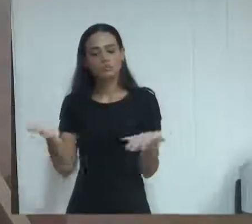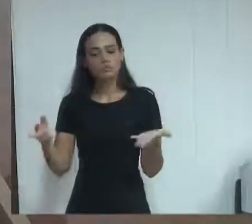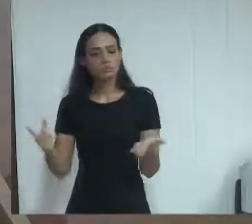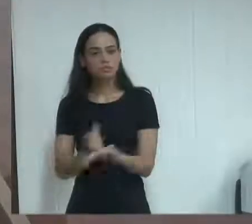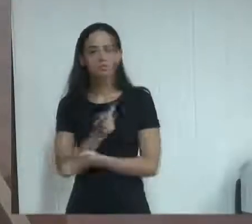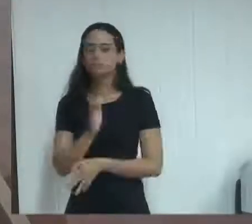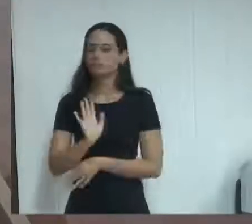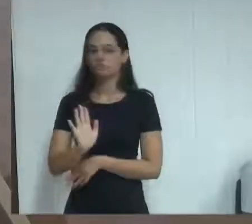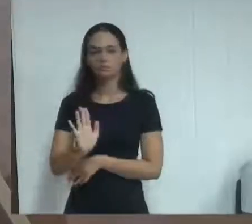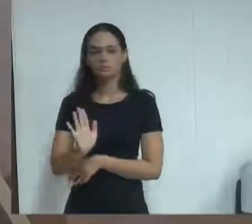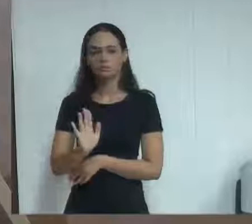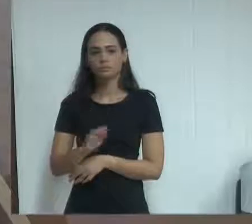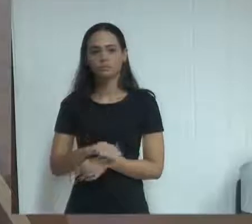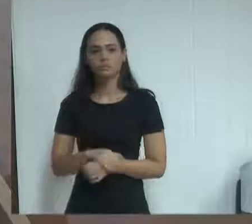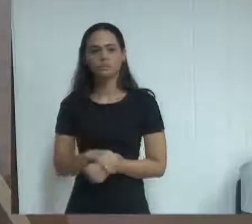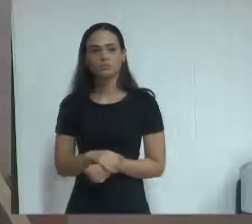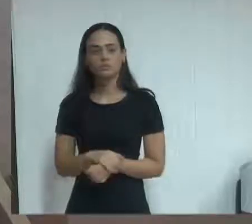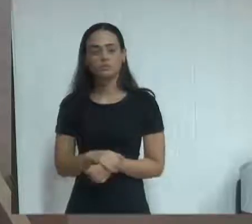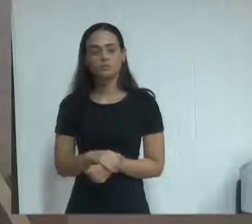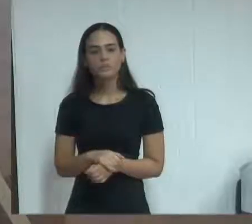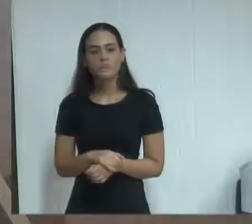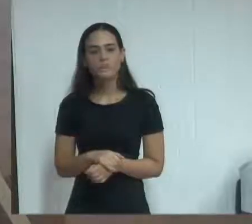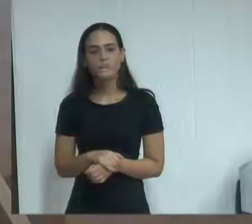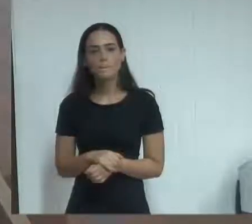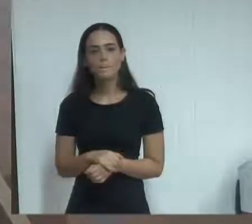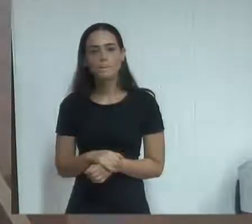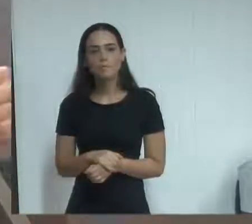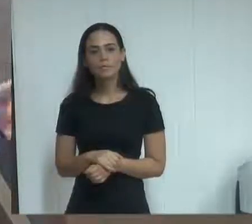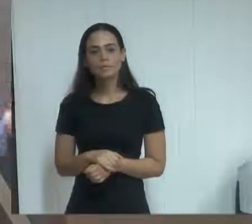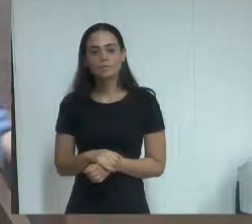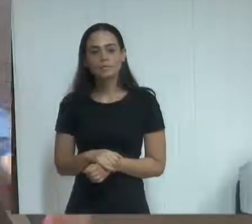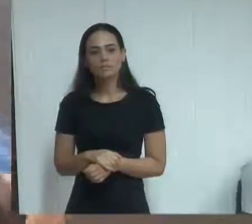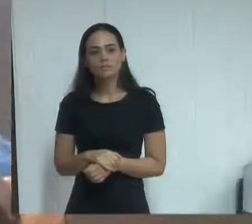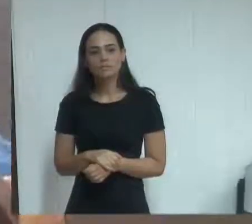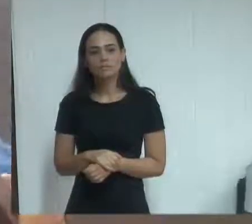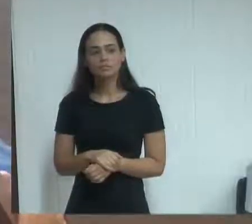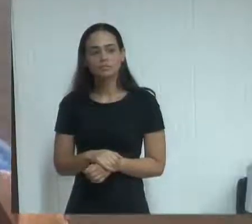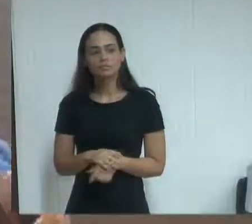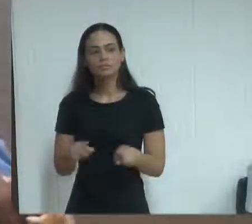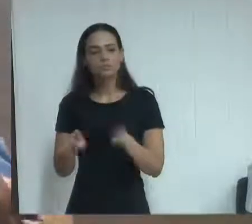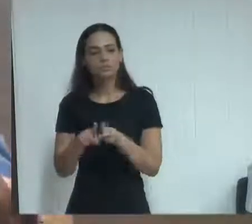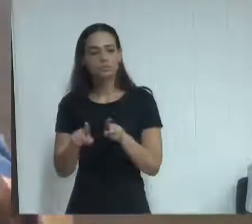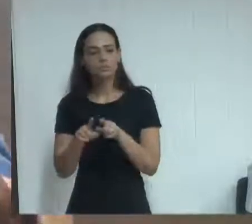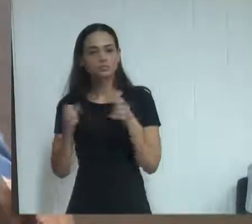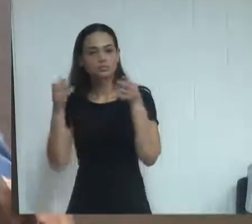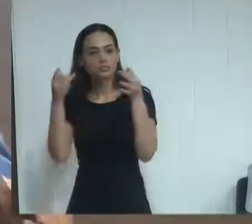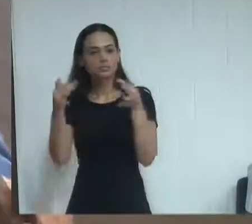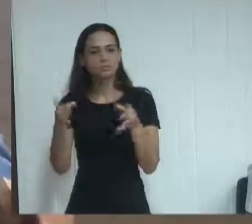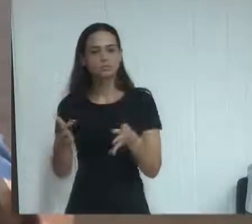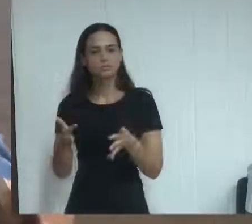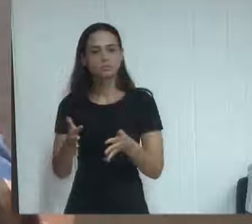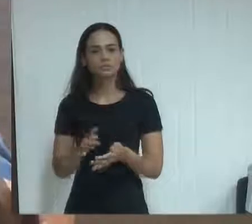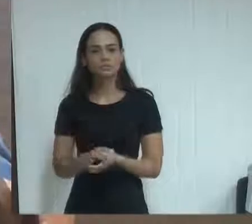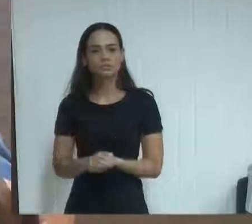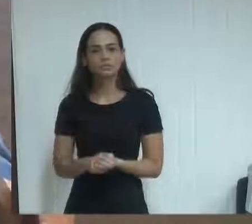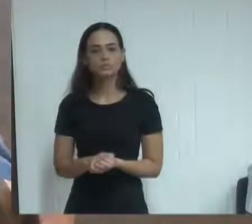nós sabemos. Né? E no mais, gostaria de falar um pouco a respeito de